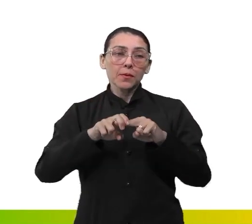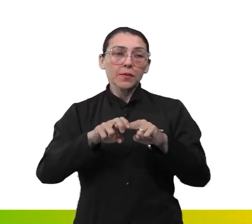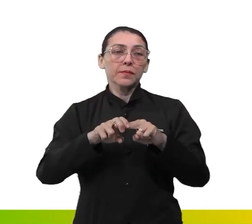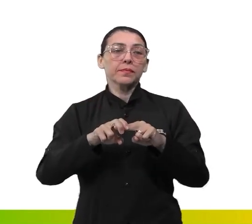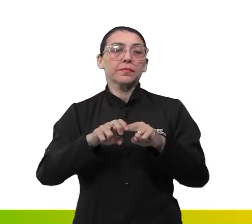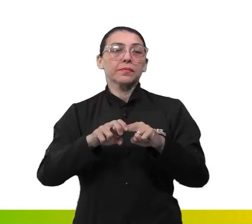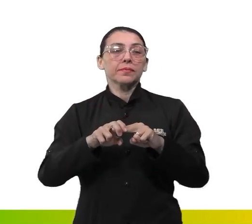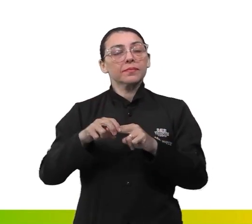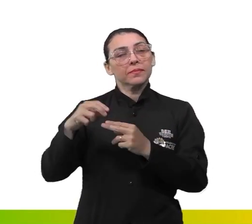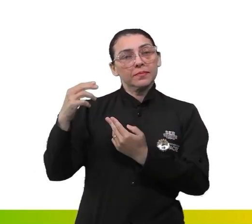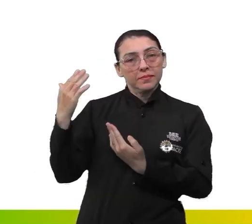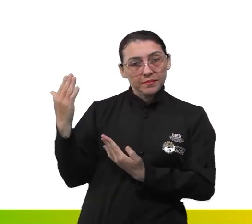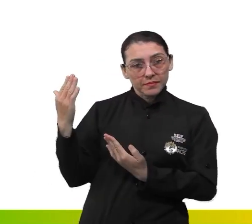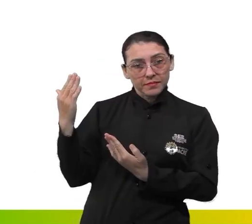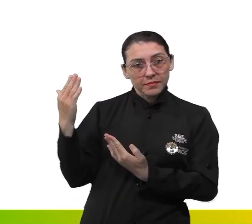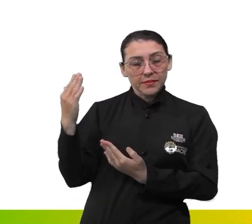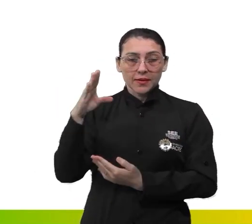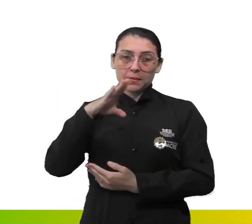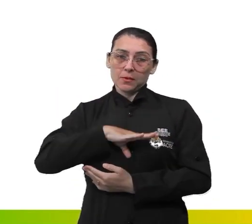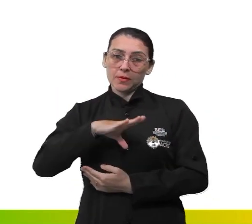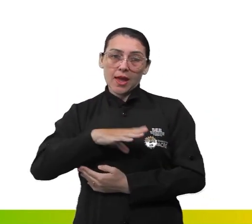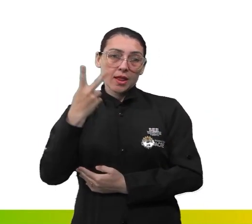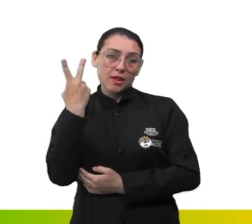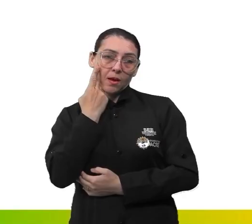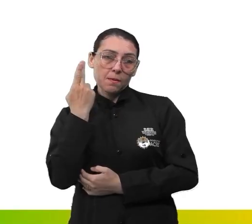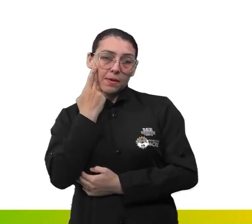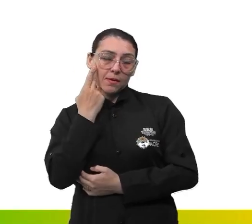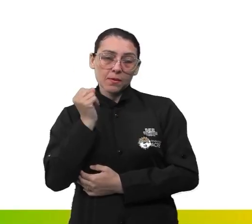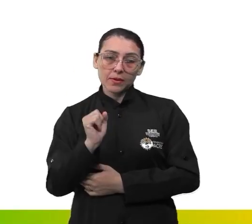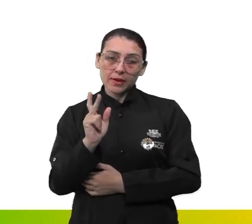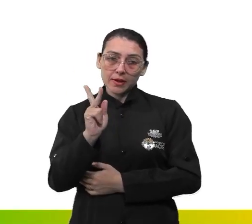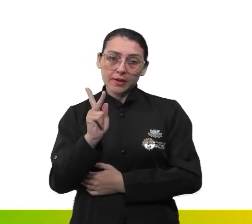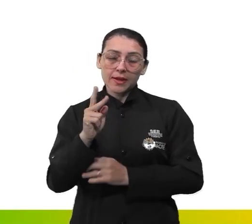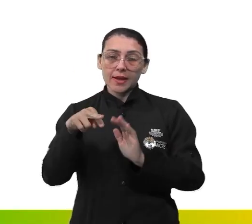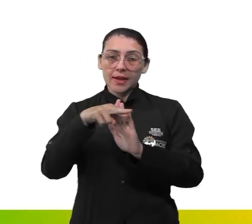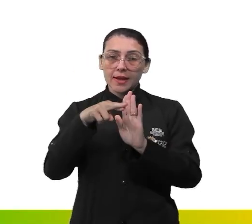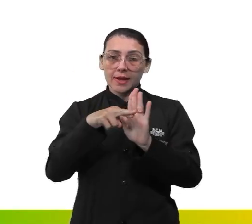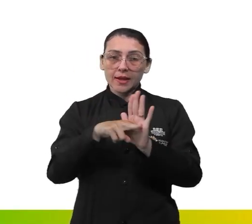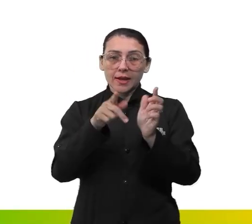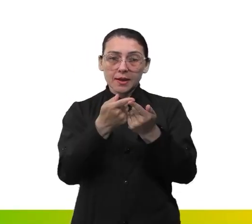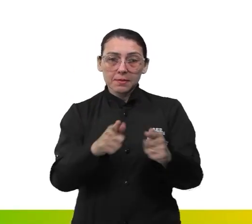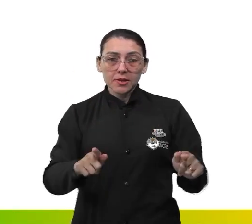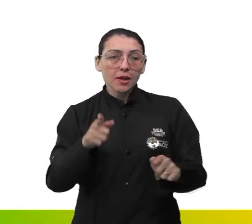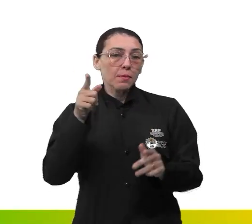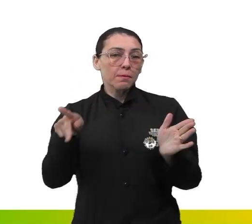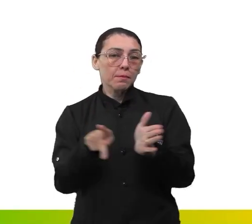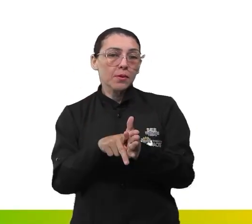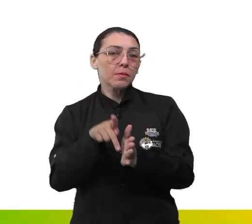ela está assim e na língua portuguesa não está, tudo bem? É regra gramatical.